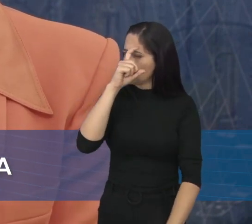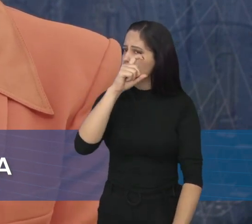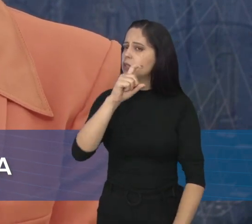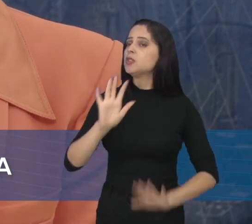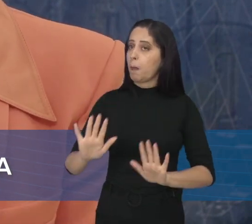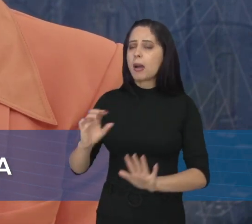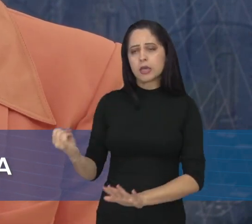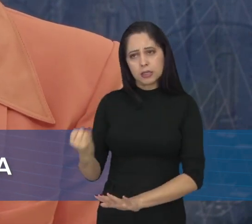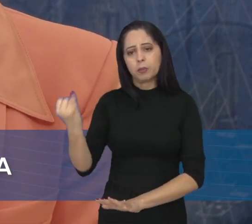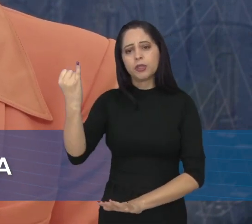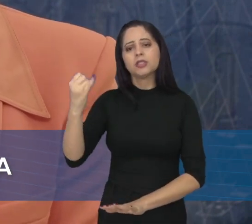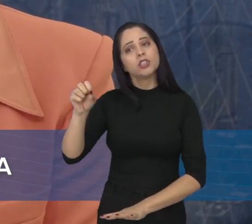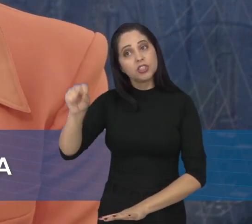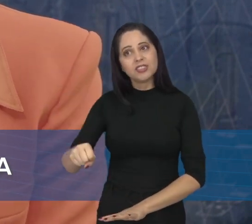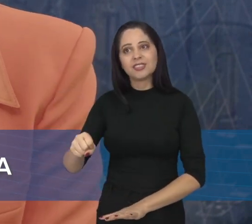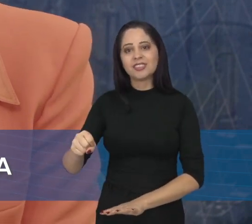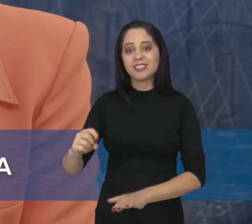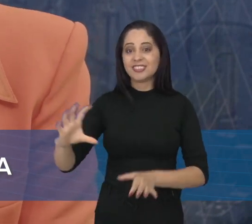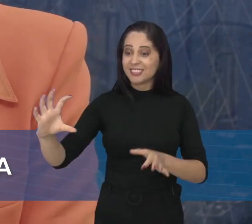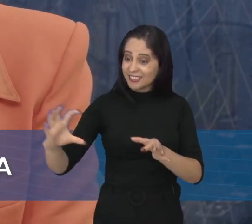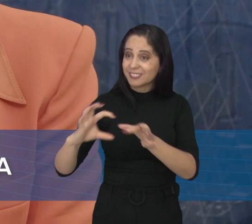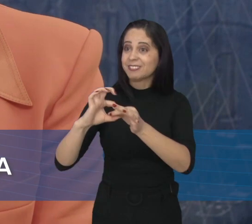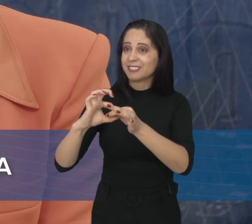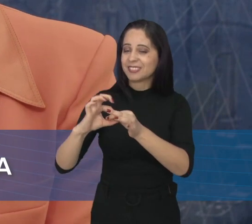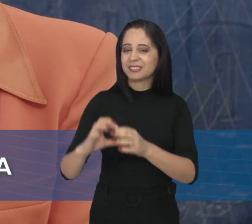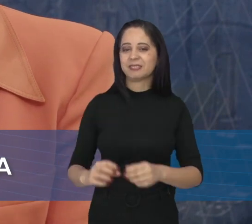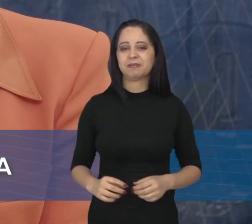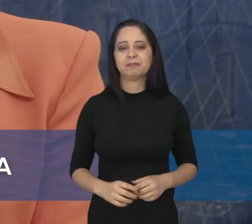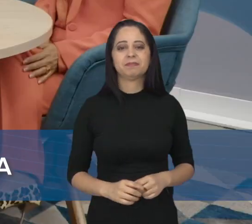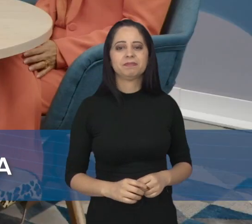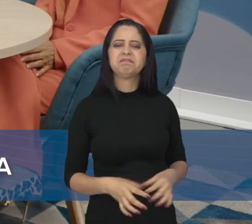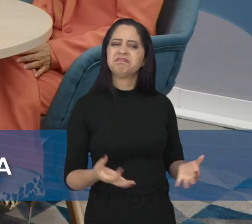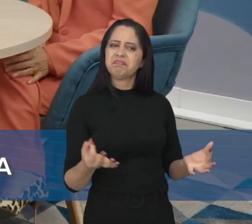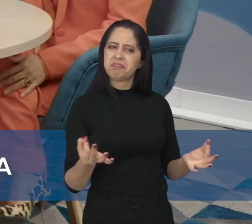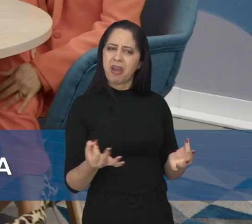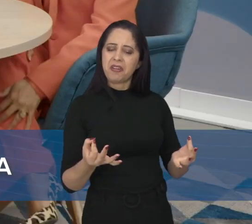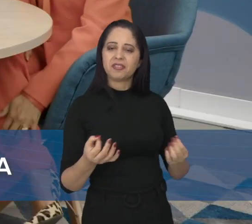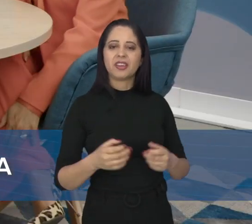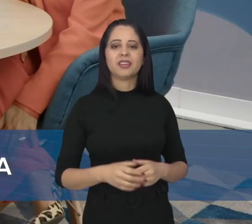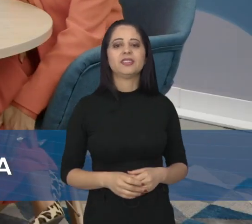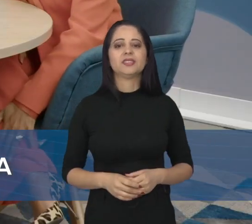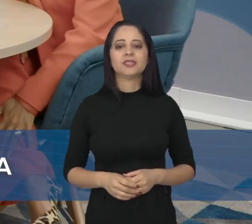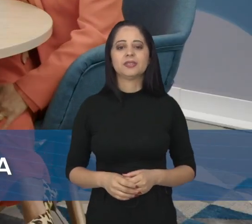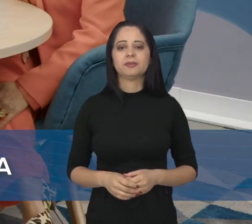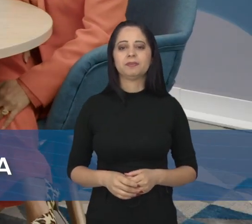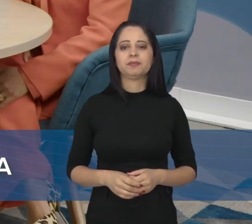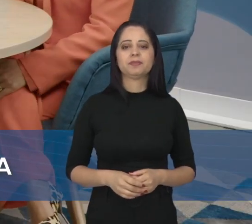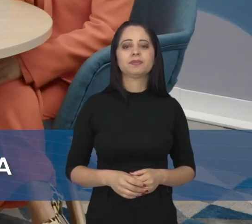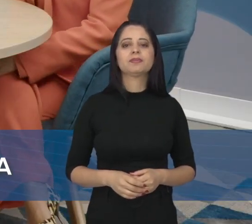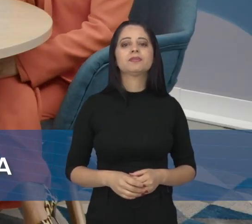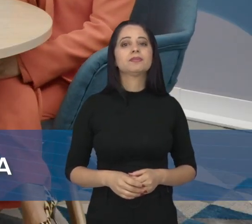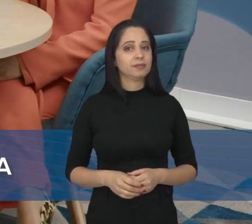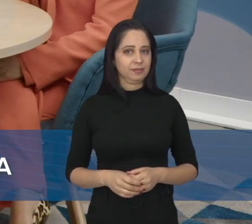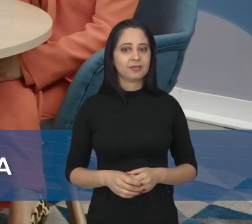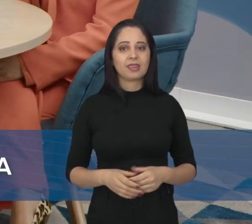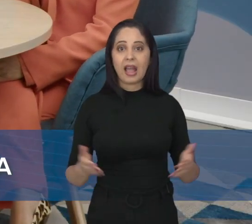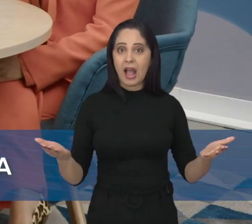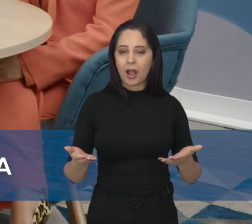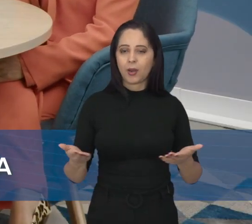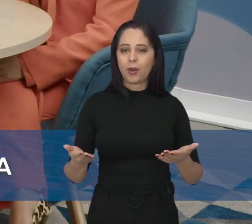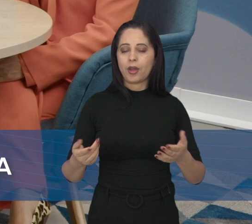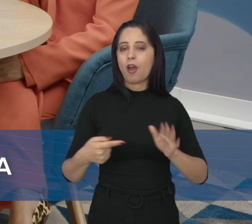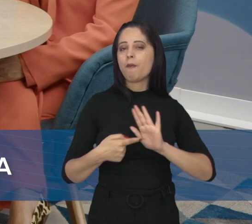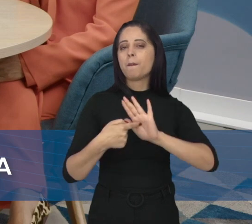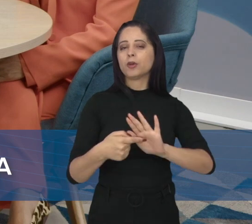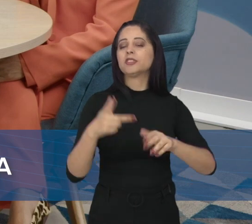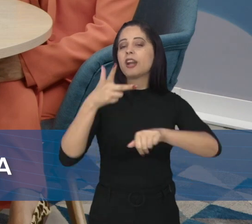importante, ligando, sendo religiosa, entende? Perfeito. Bom, vou fazer uma pausa aqui rapidinho, que agora a gente vai